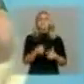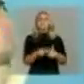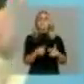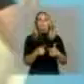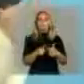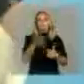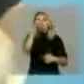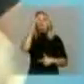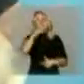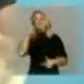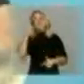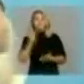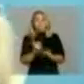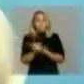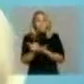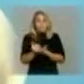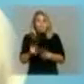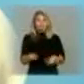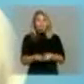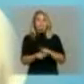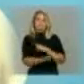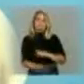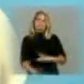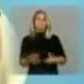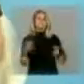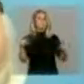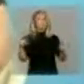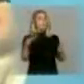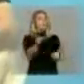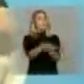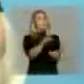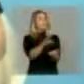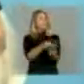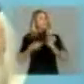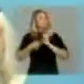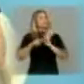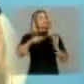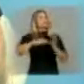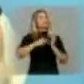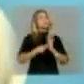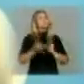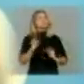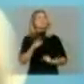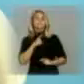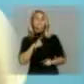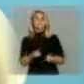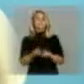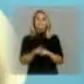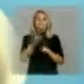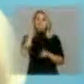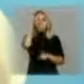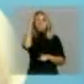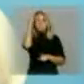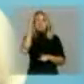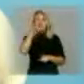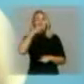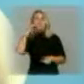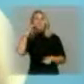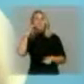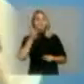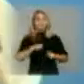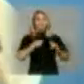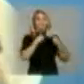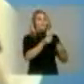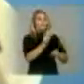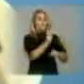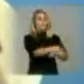começa a aparecer em criança, como esse alto índice em Pernambuco, significa que tem adultos que não estão se tratando e, por isso, estão transmitindo a